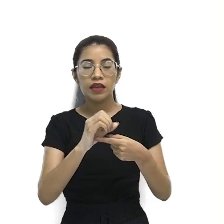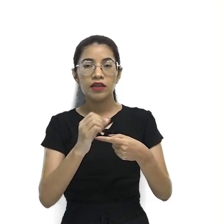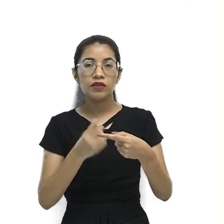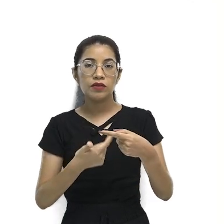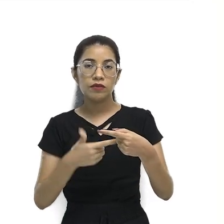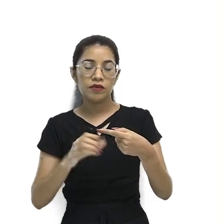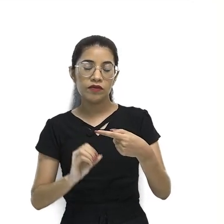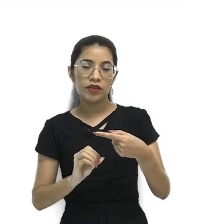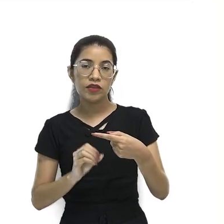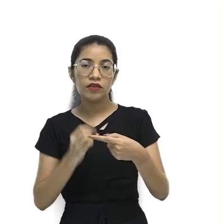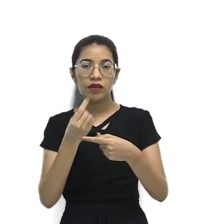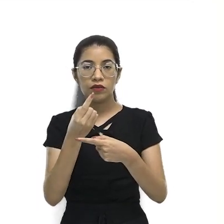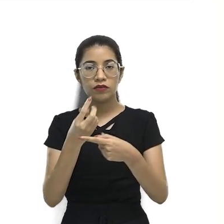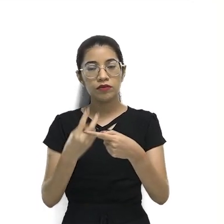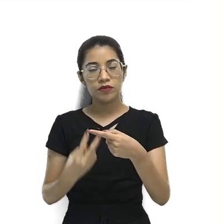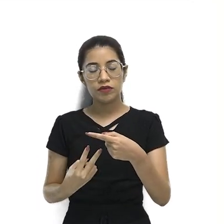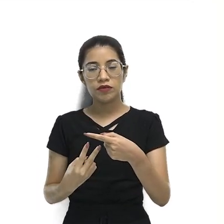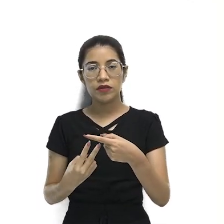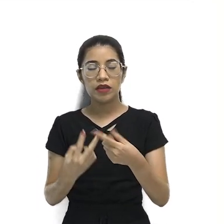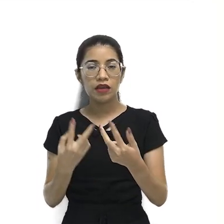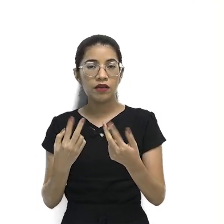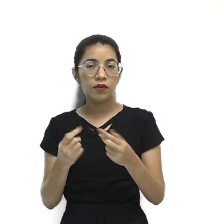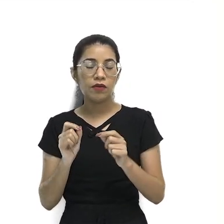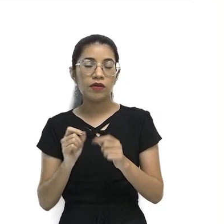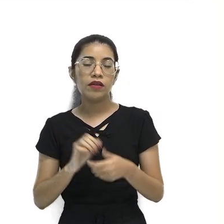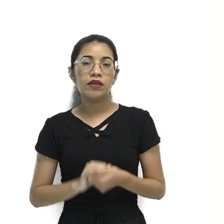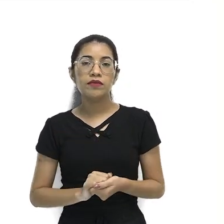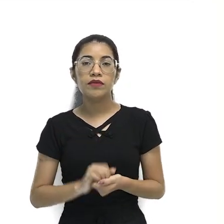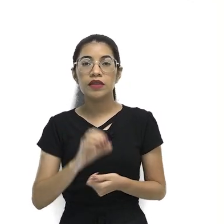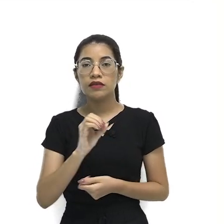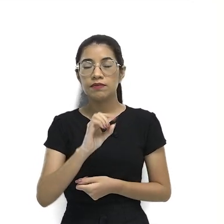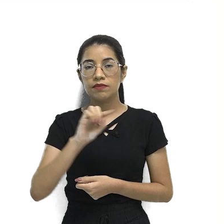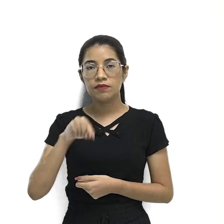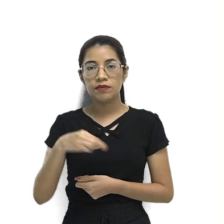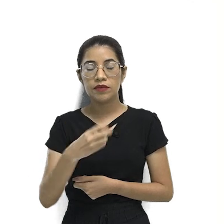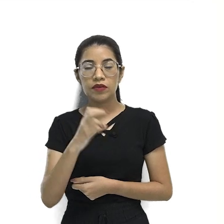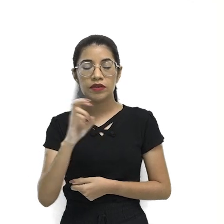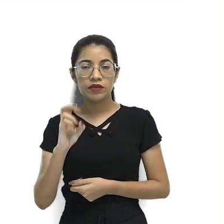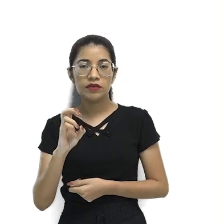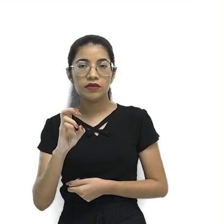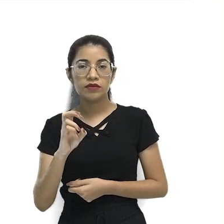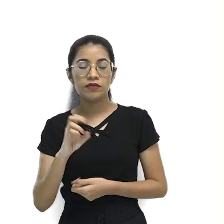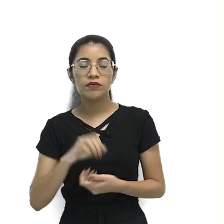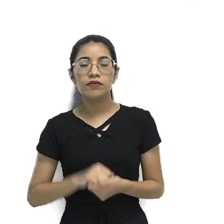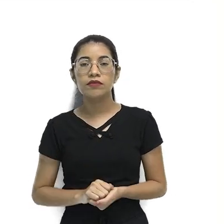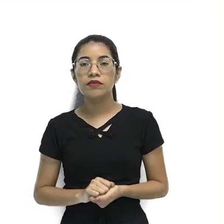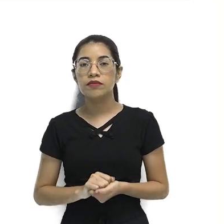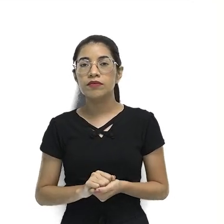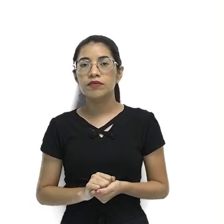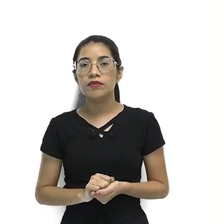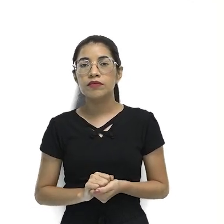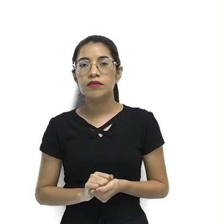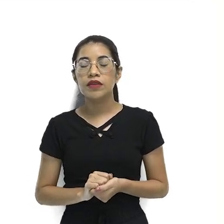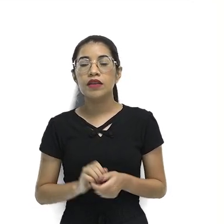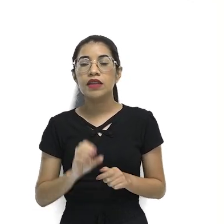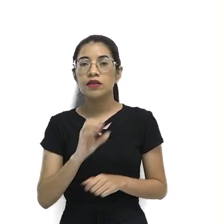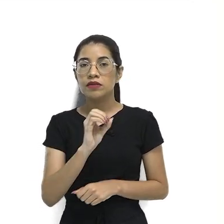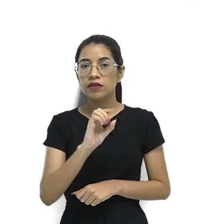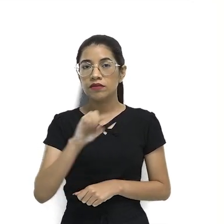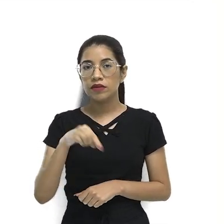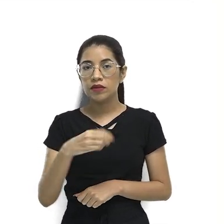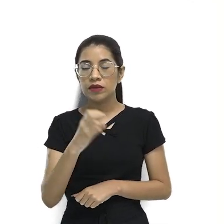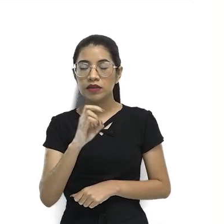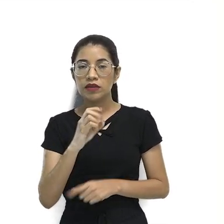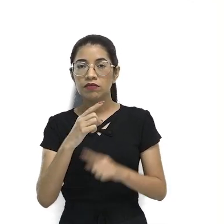2. 1 sobre 2 é a mesma coisa que 0,5. Ou seja,